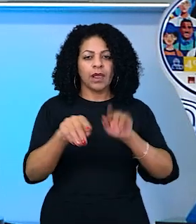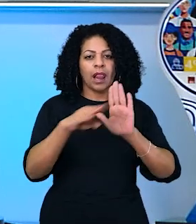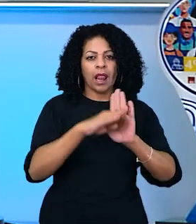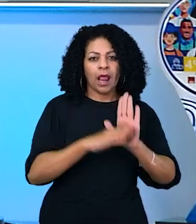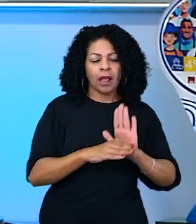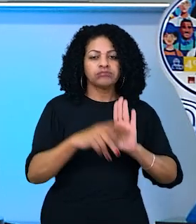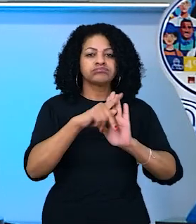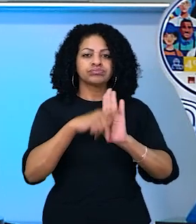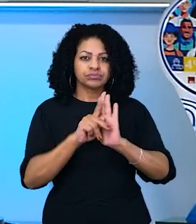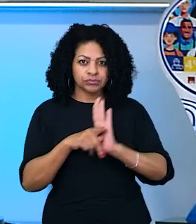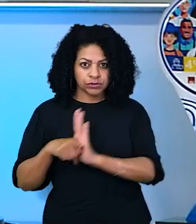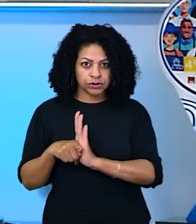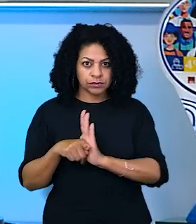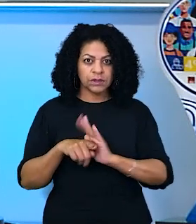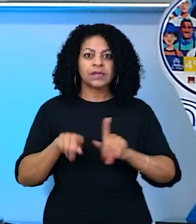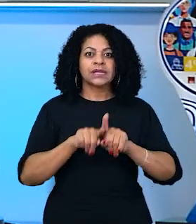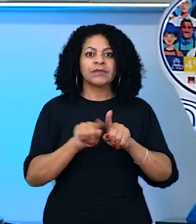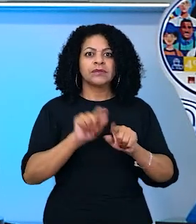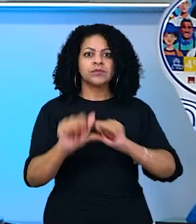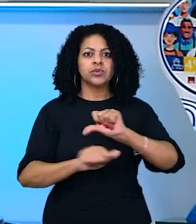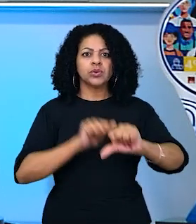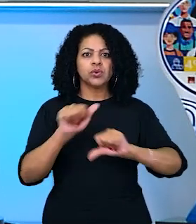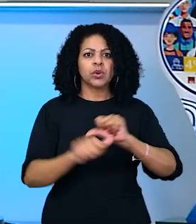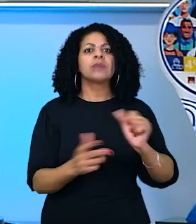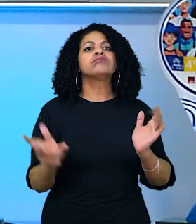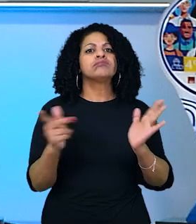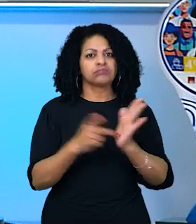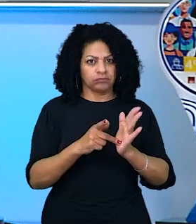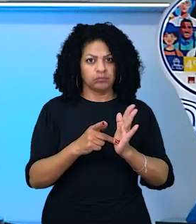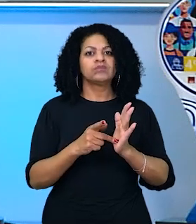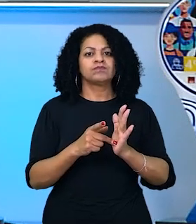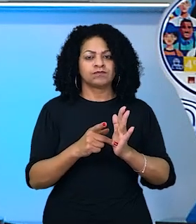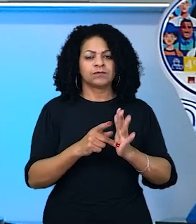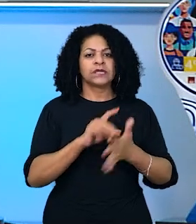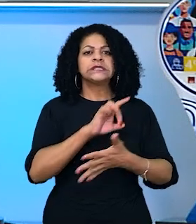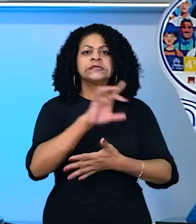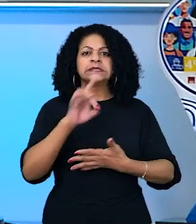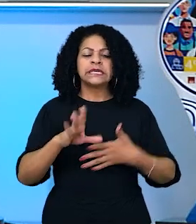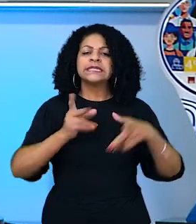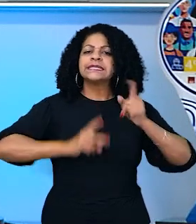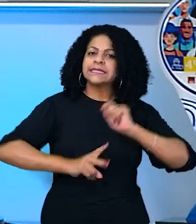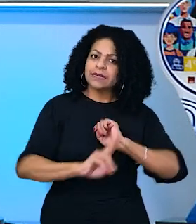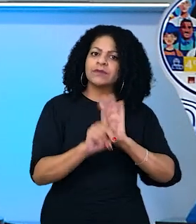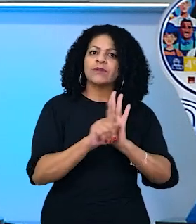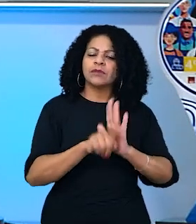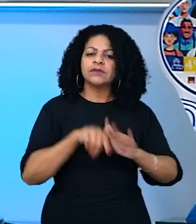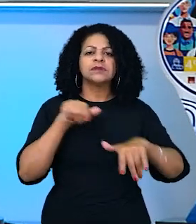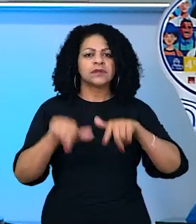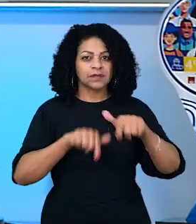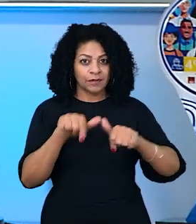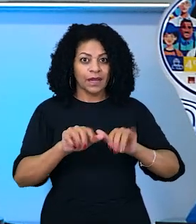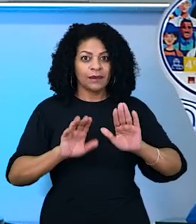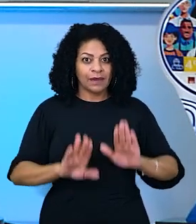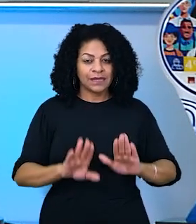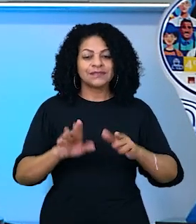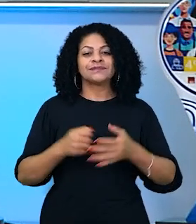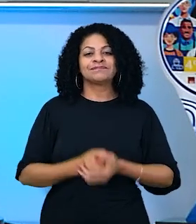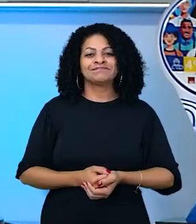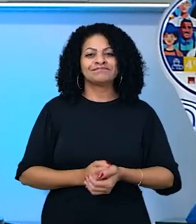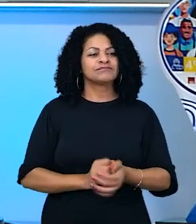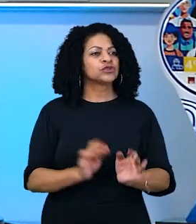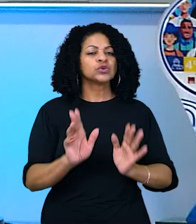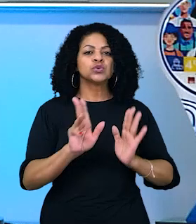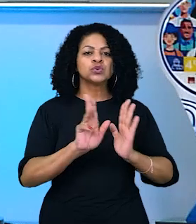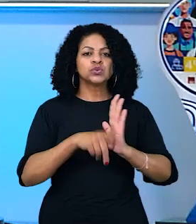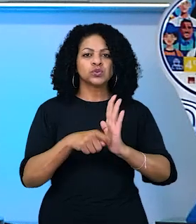perene se transforme cada vez mais em redução de índice de acidente de trabalho. O programa ele começou tratando